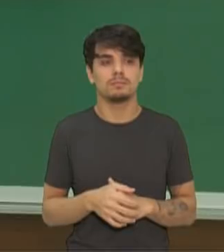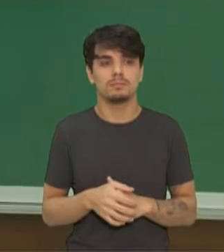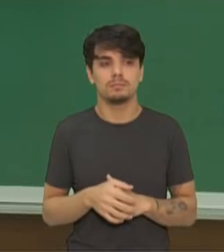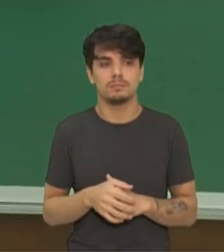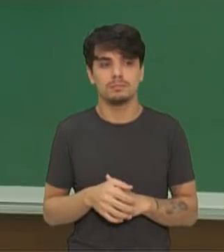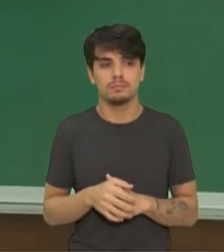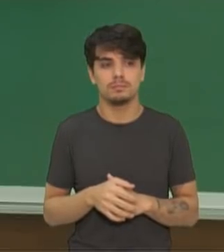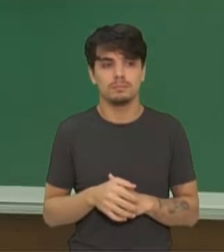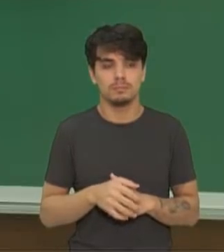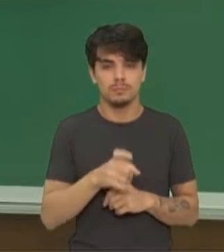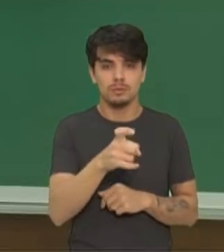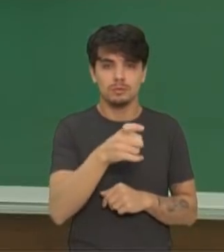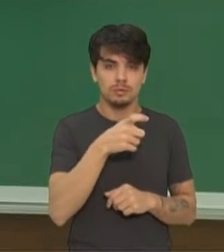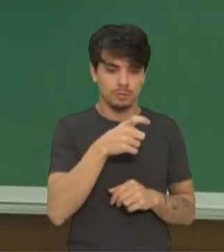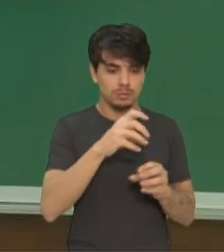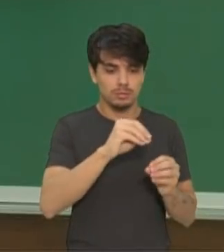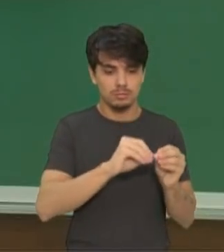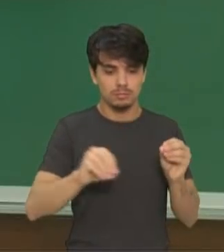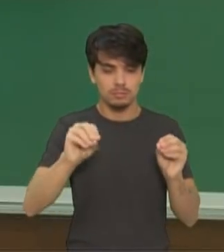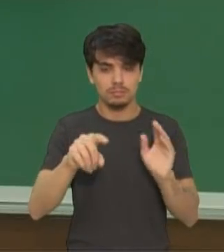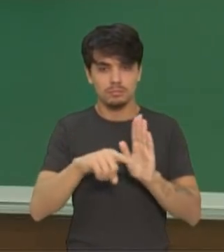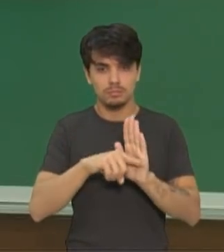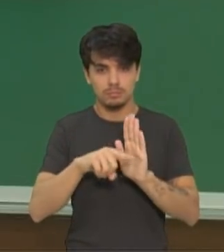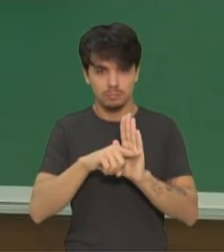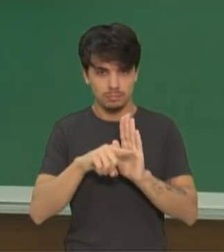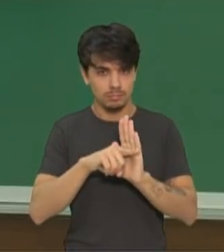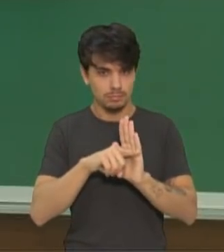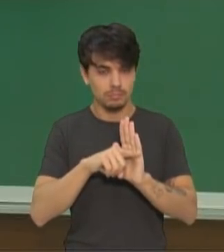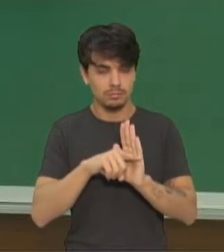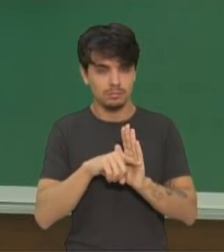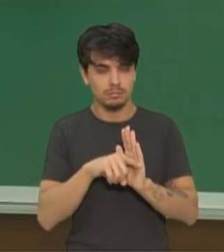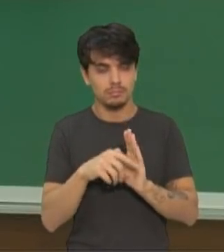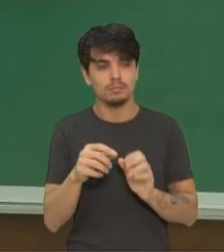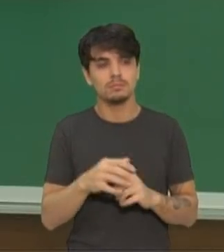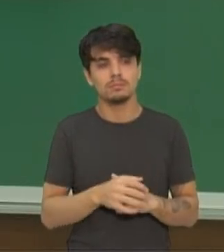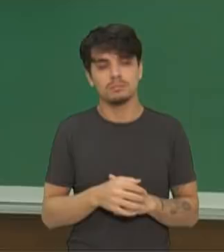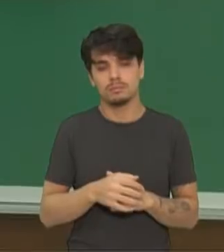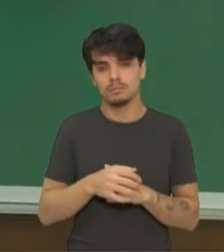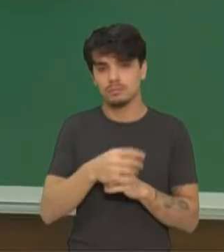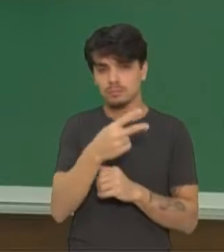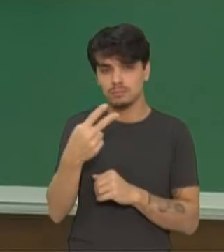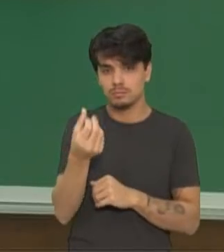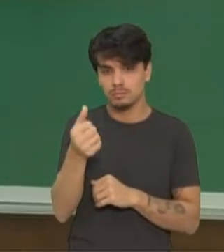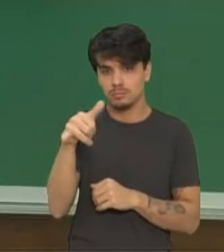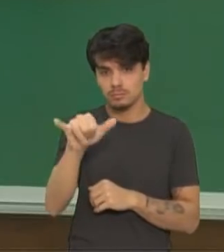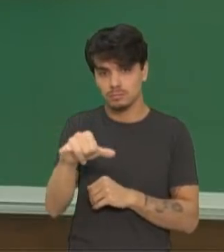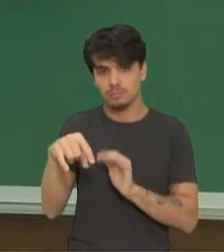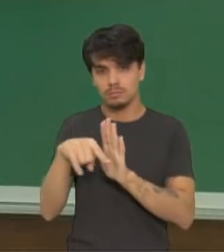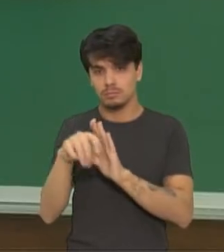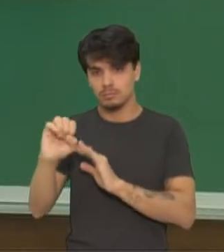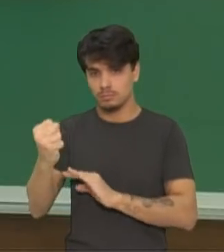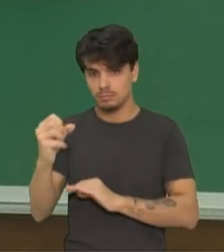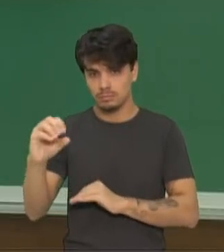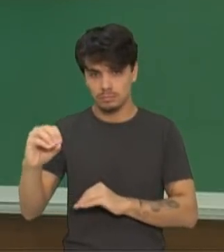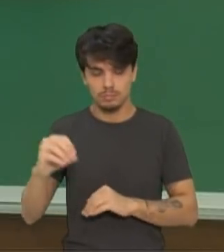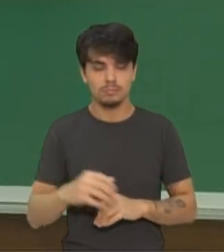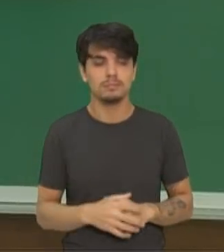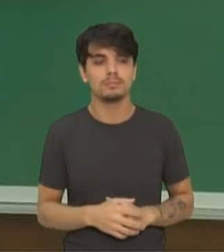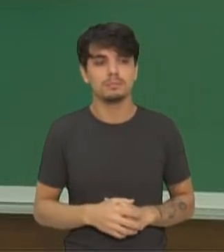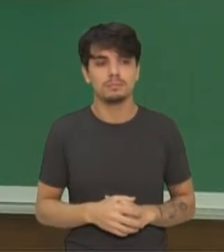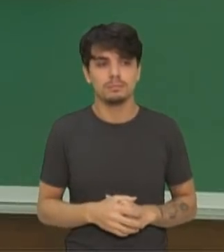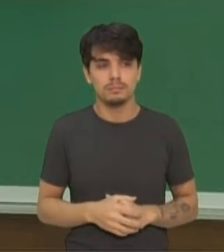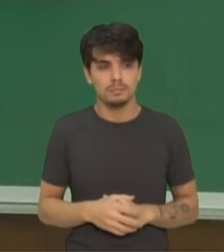para um lado, ficou negativo, menos 2x, igual a 6y menos 80.